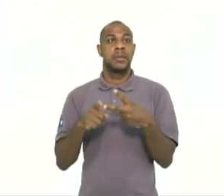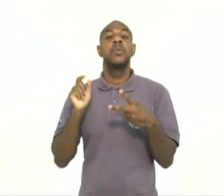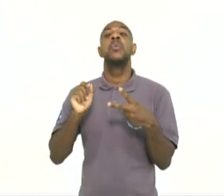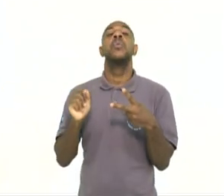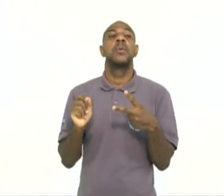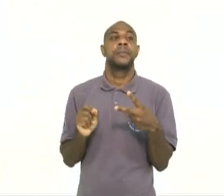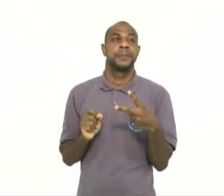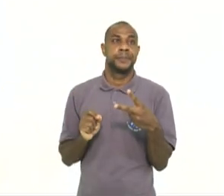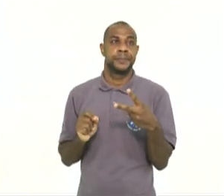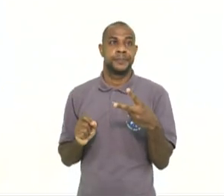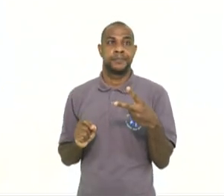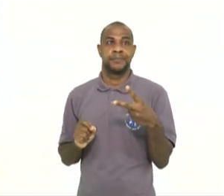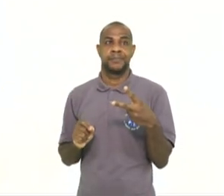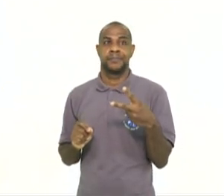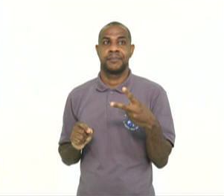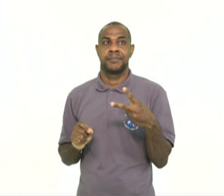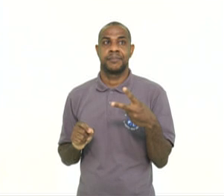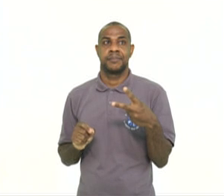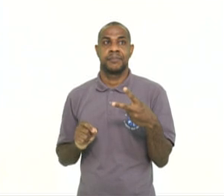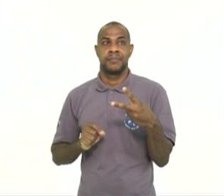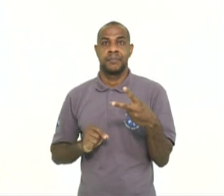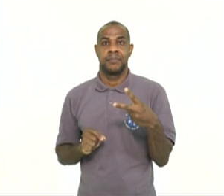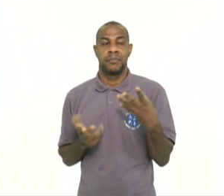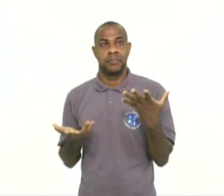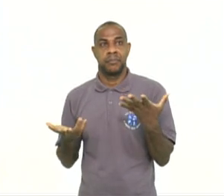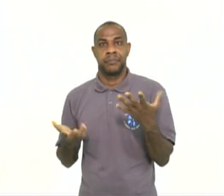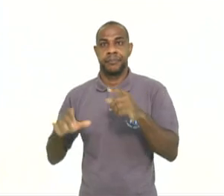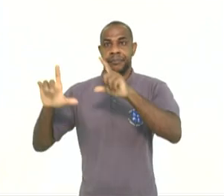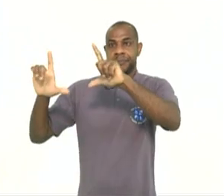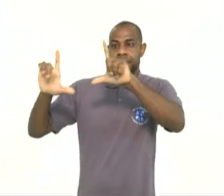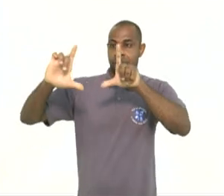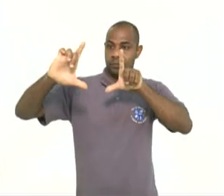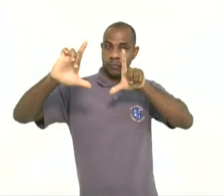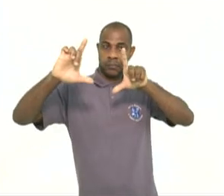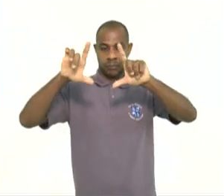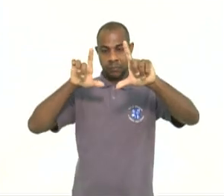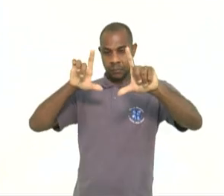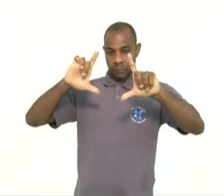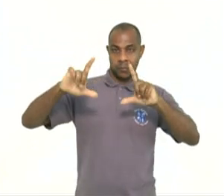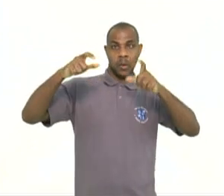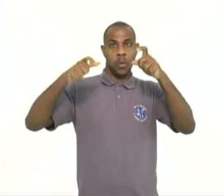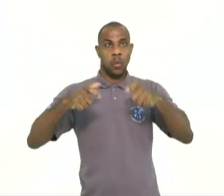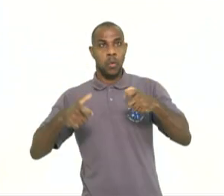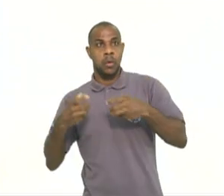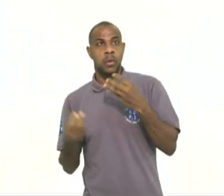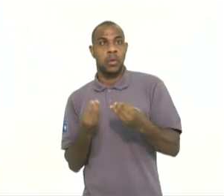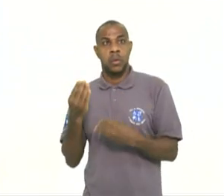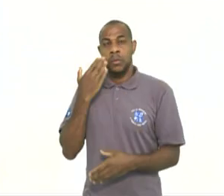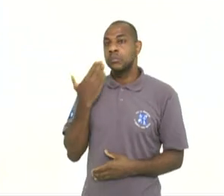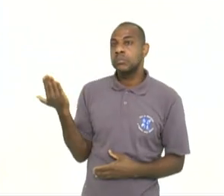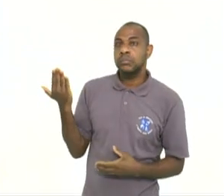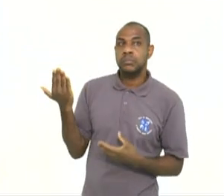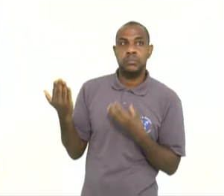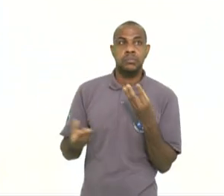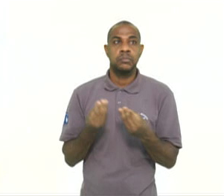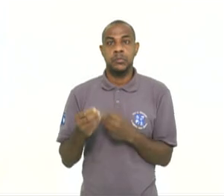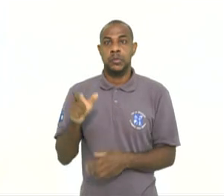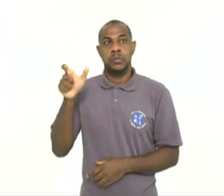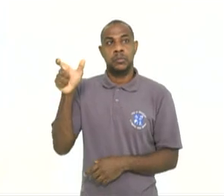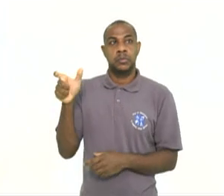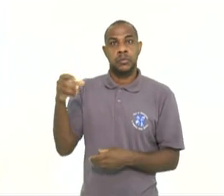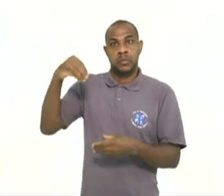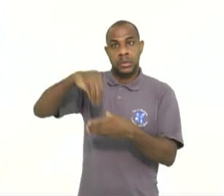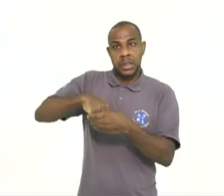são os enquadramentos né os enquadramentos são a diagramação dos